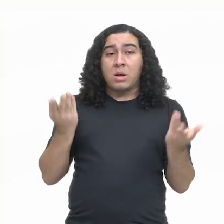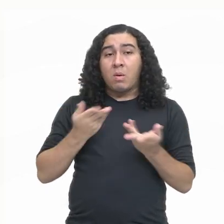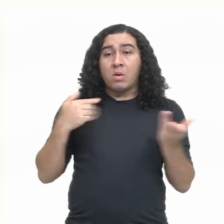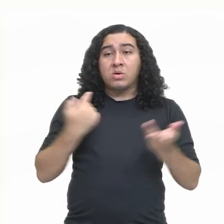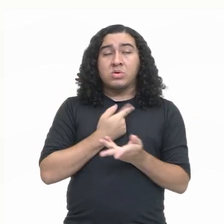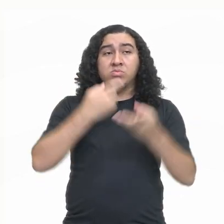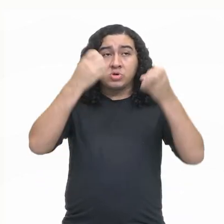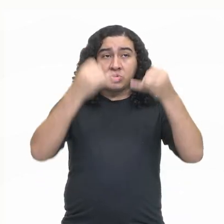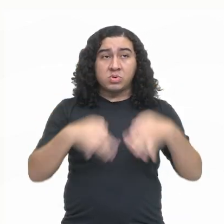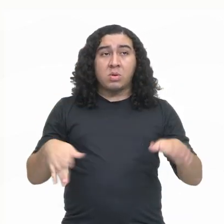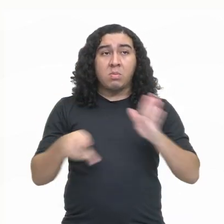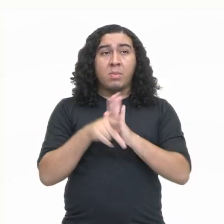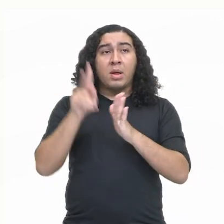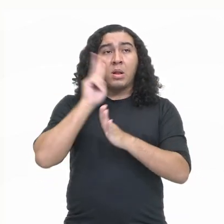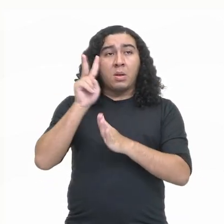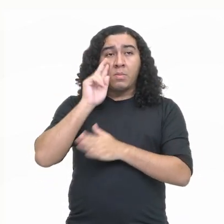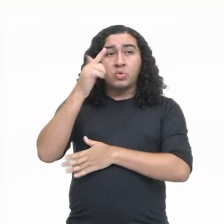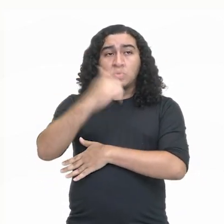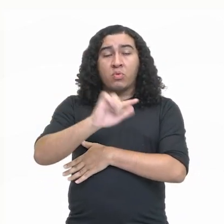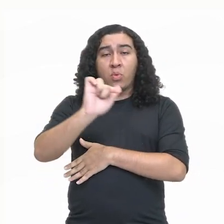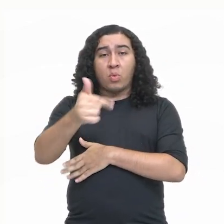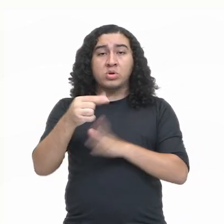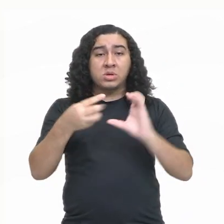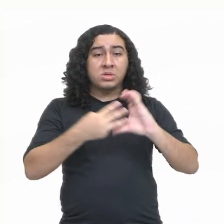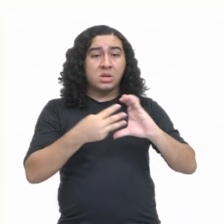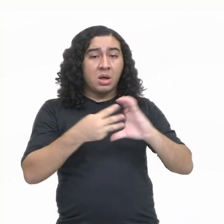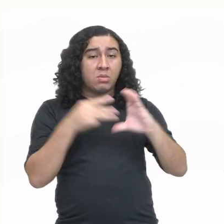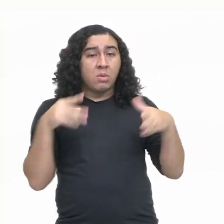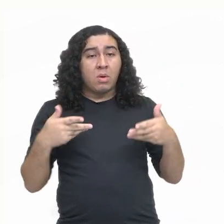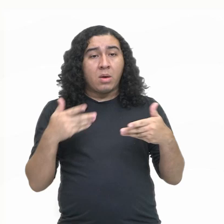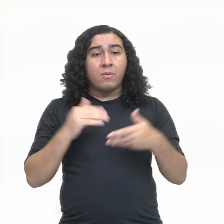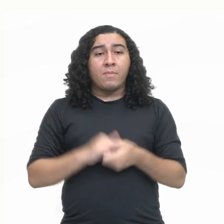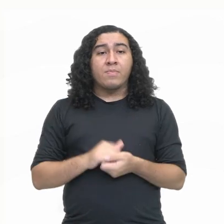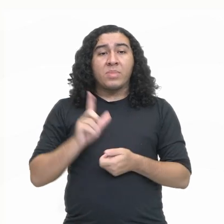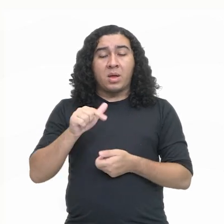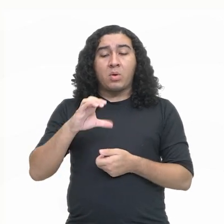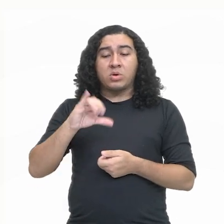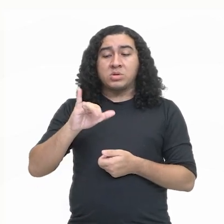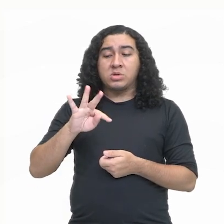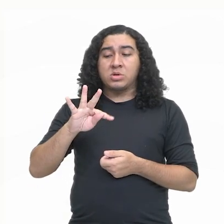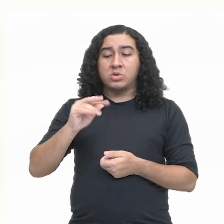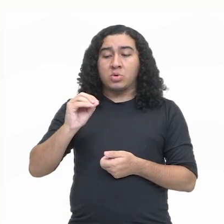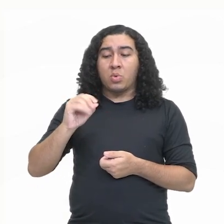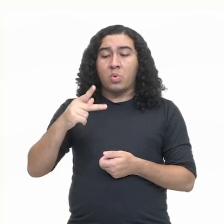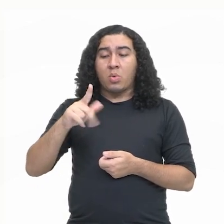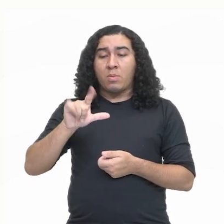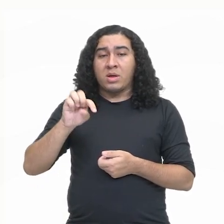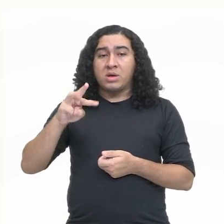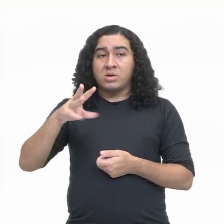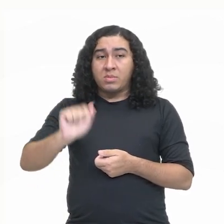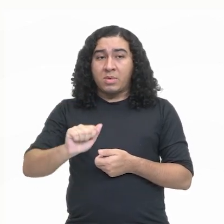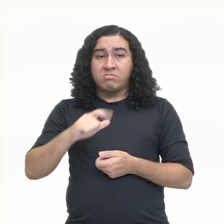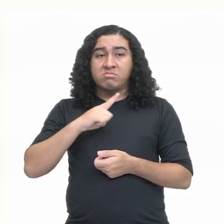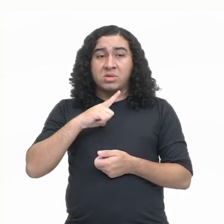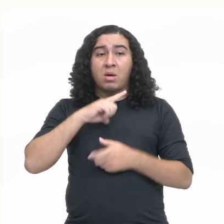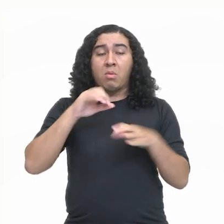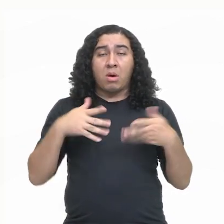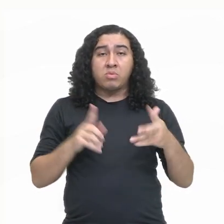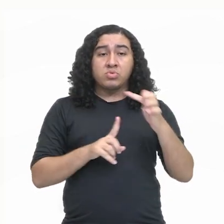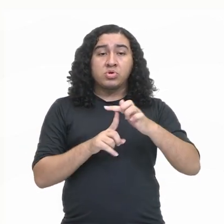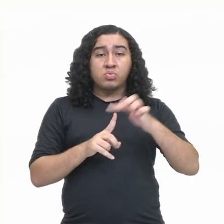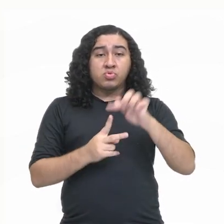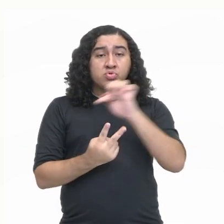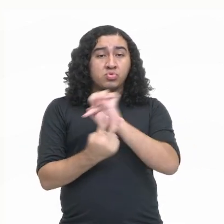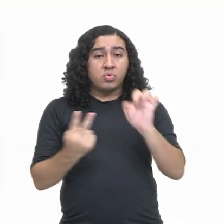vai falar, relembrar aí a outra parte da célula que é o citoplasma, né? Nós temos aí o